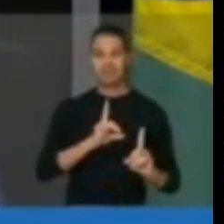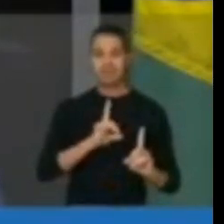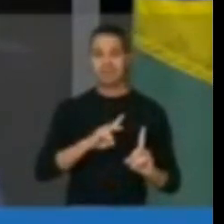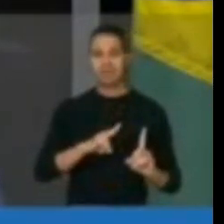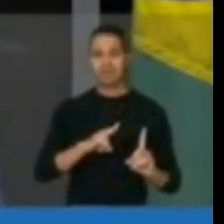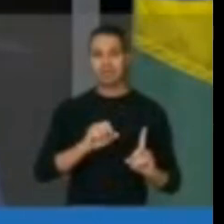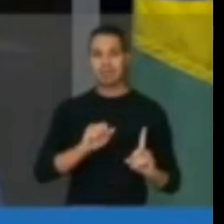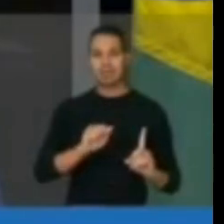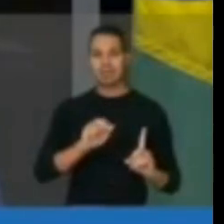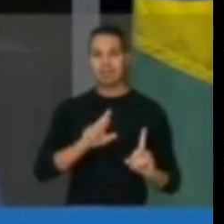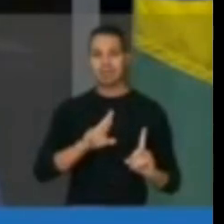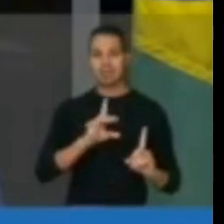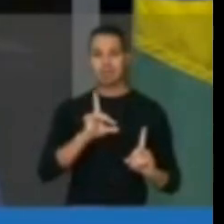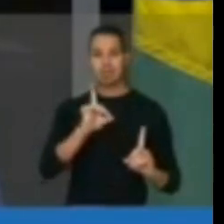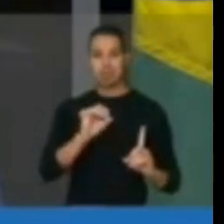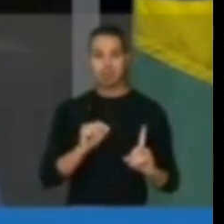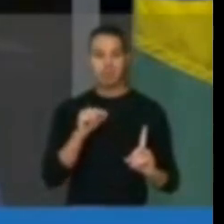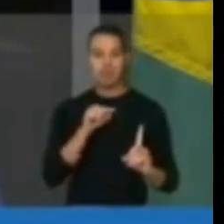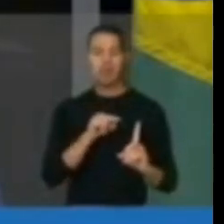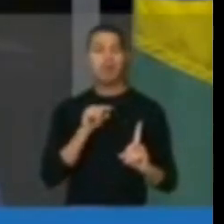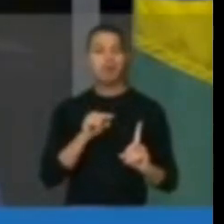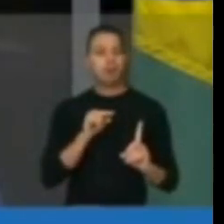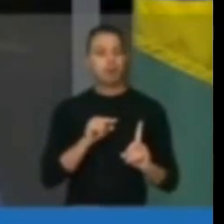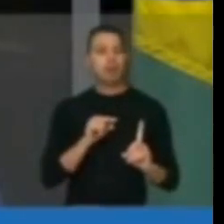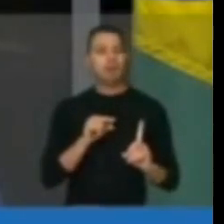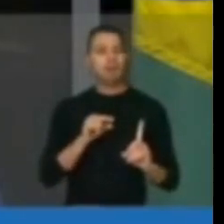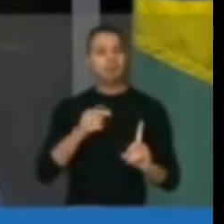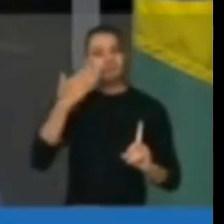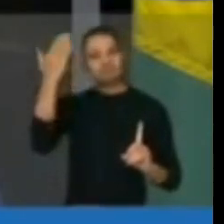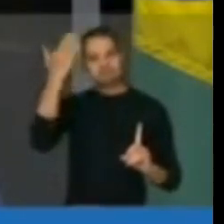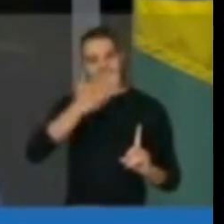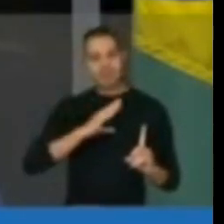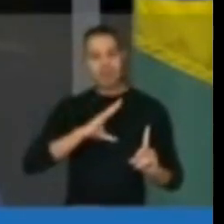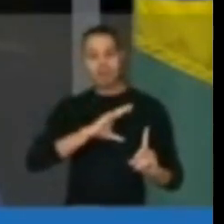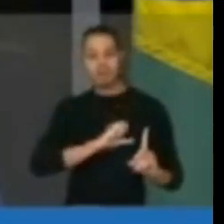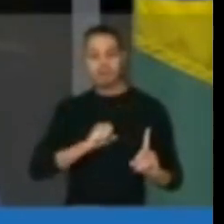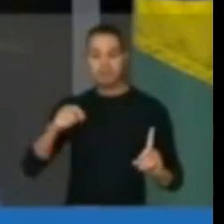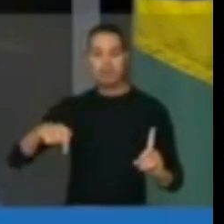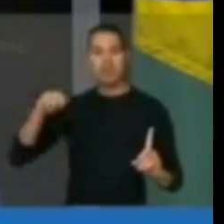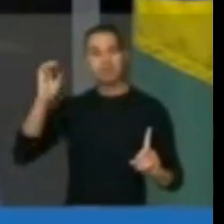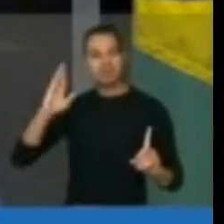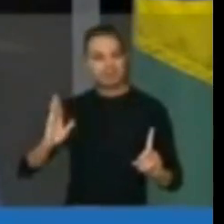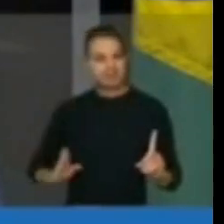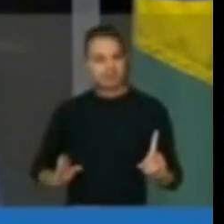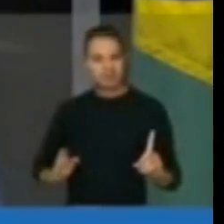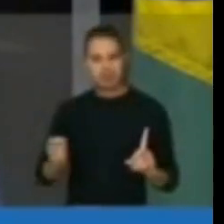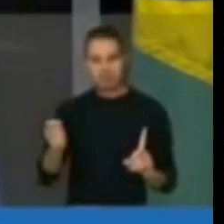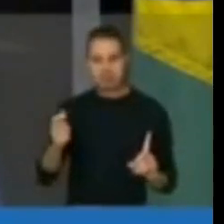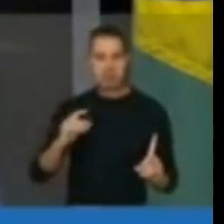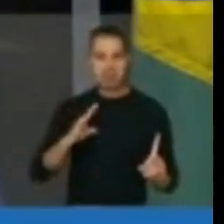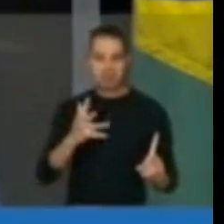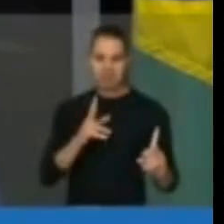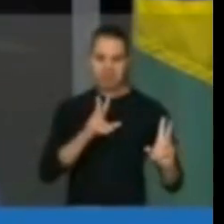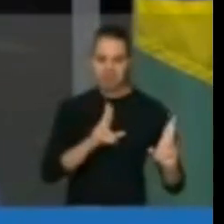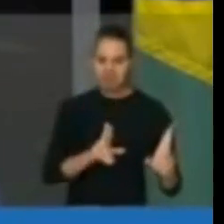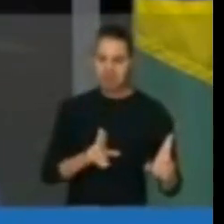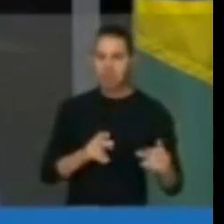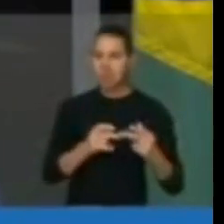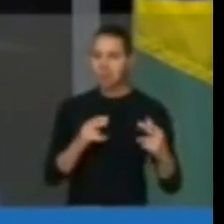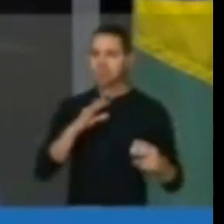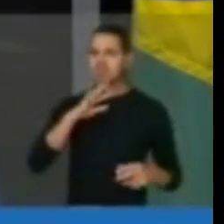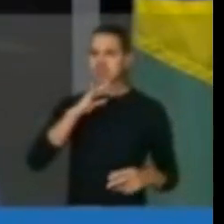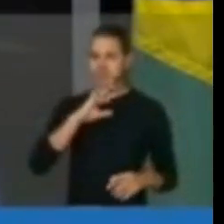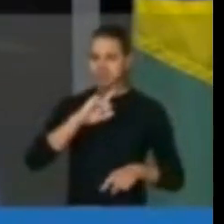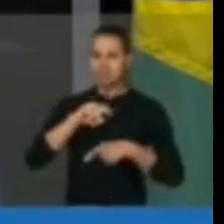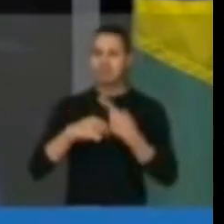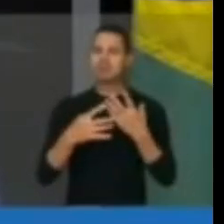é um gesto de amor ao país que poucos teriam a coragem. Não há mal que dure para sempre, senhor presidente. E se